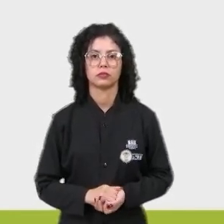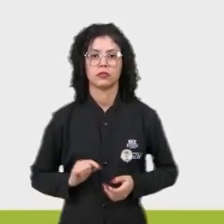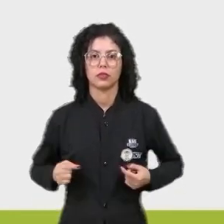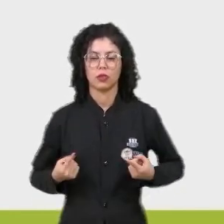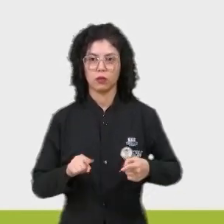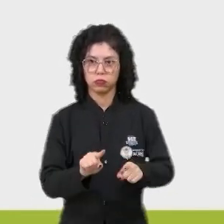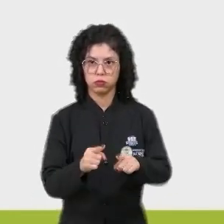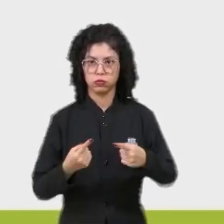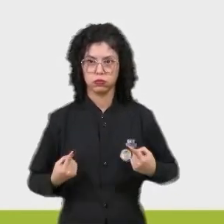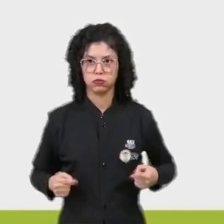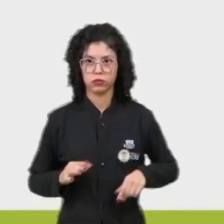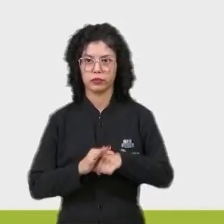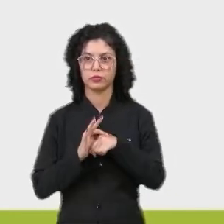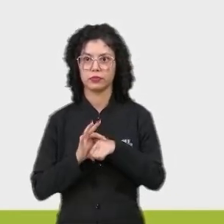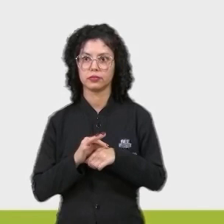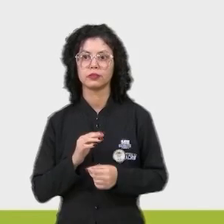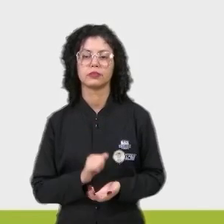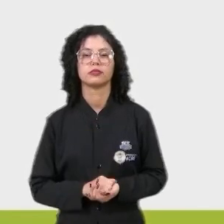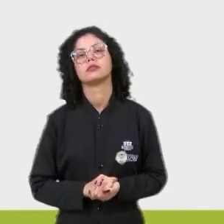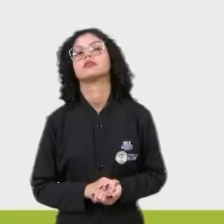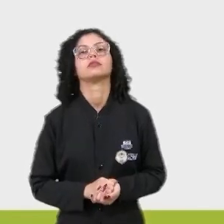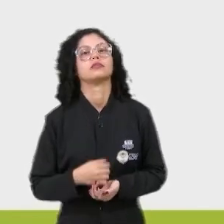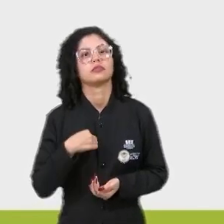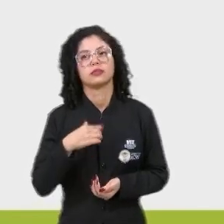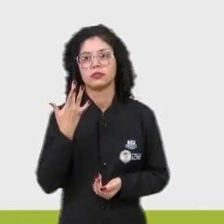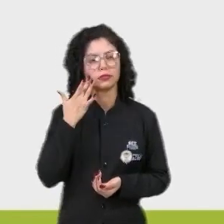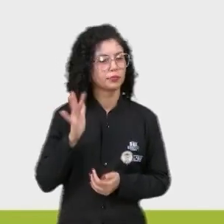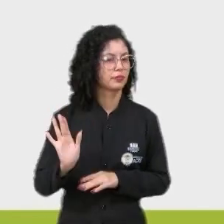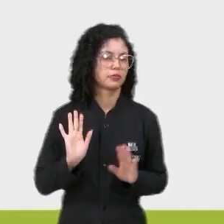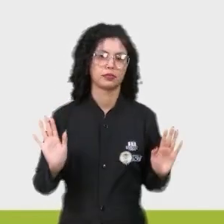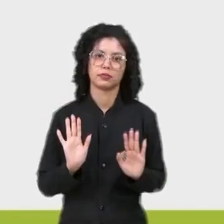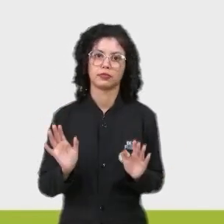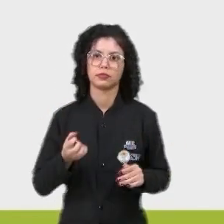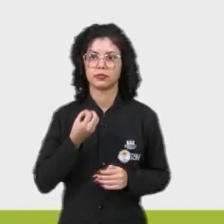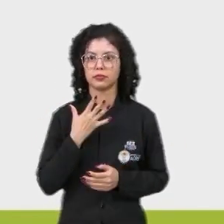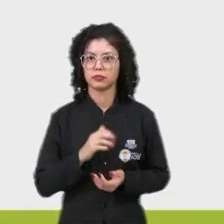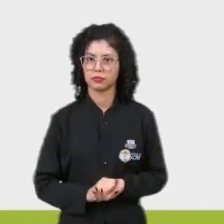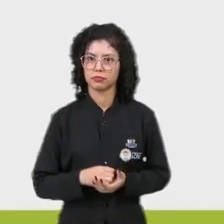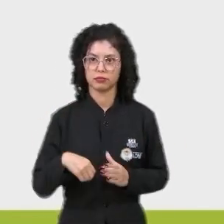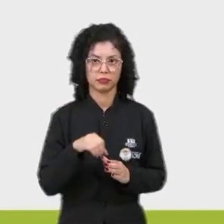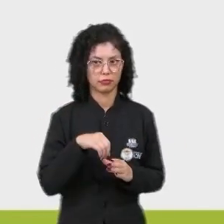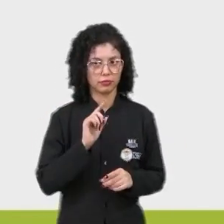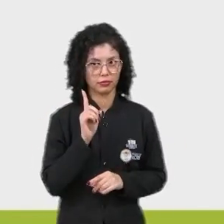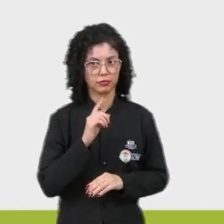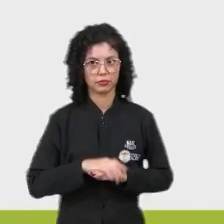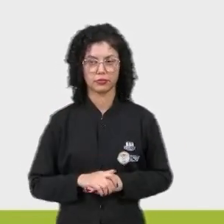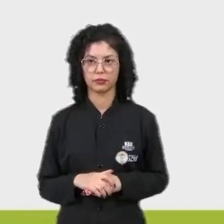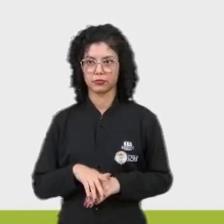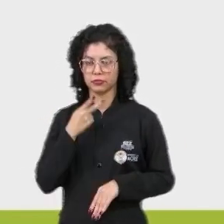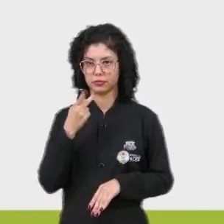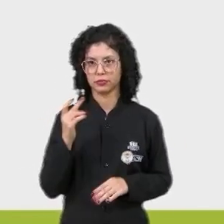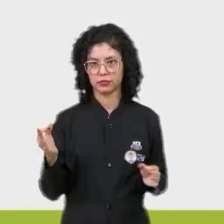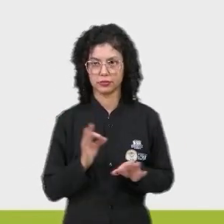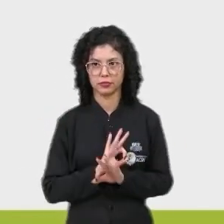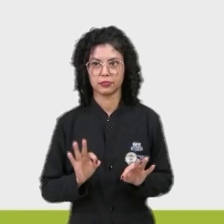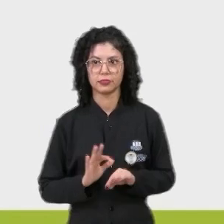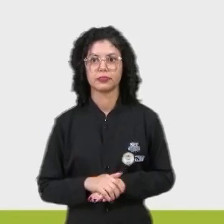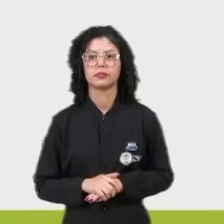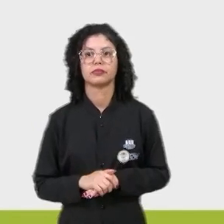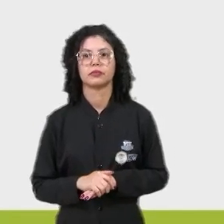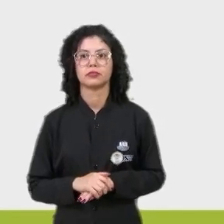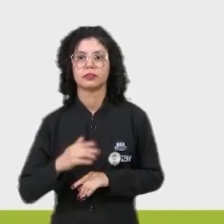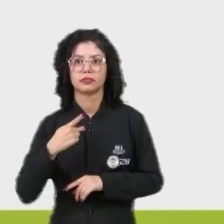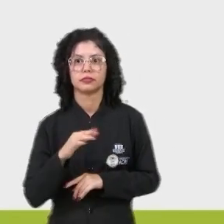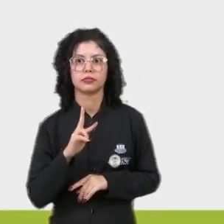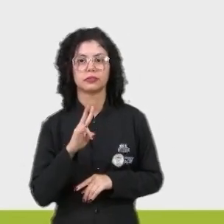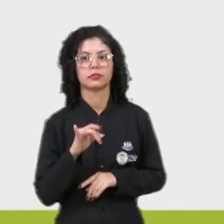assar, eu asso carne. No caso, eu não asso, porque eu não sou muito bom cozinheiro, tá, gente? Vou dizer logo. Paronímia,